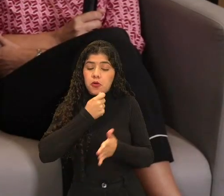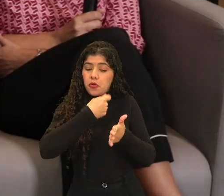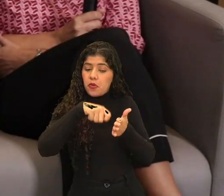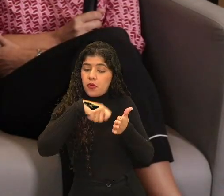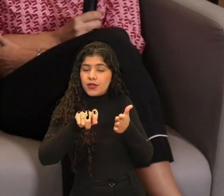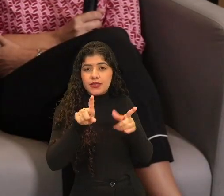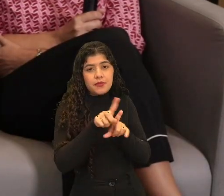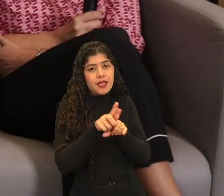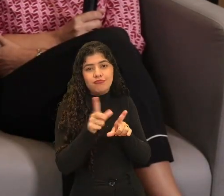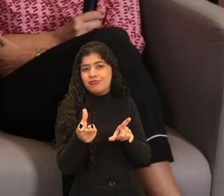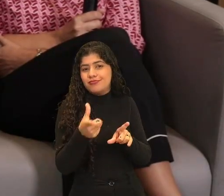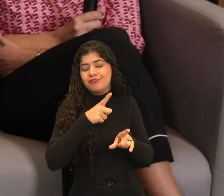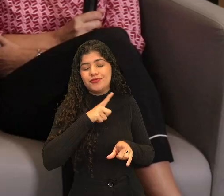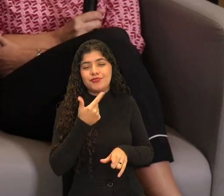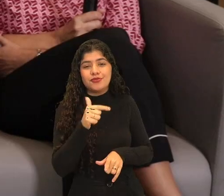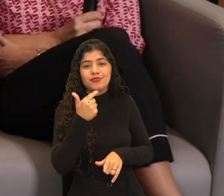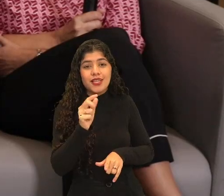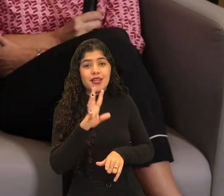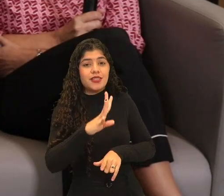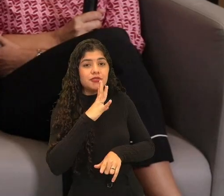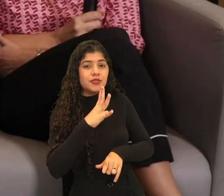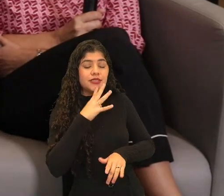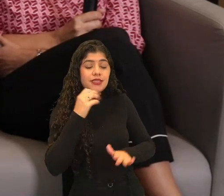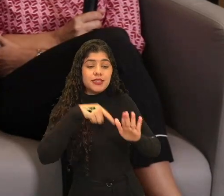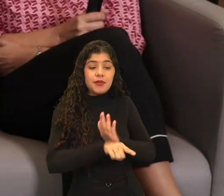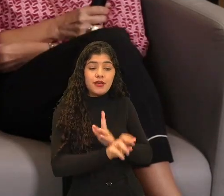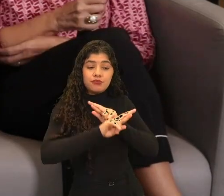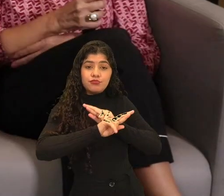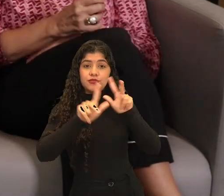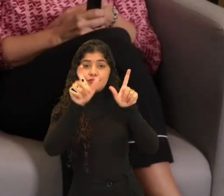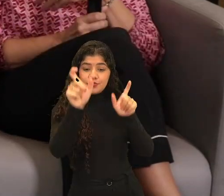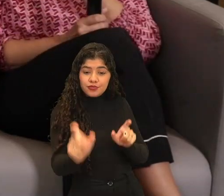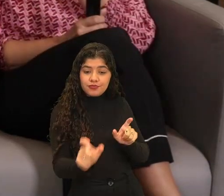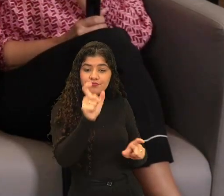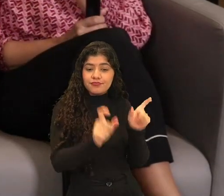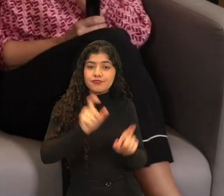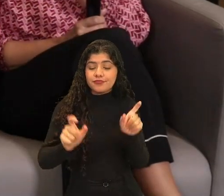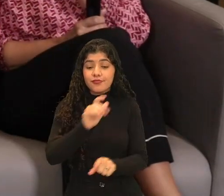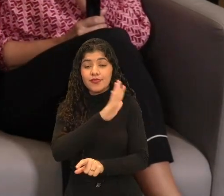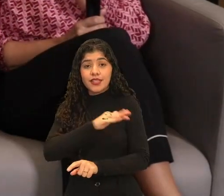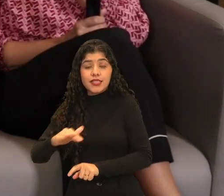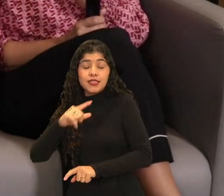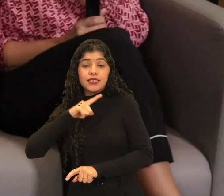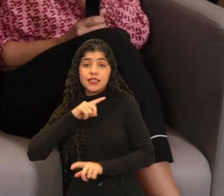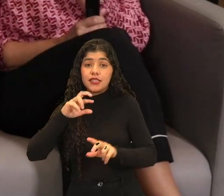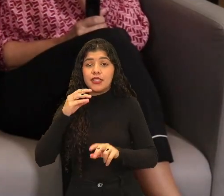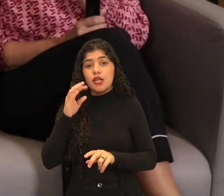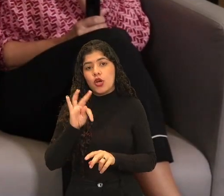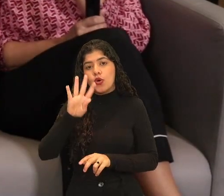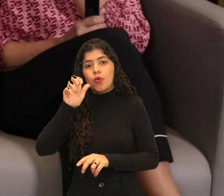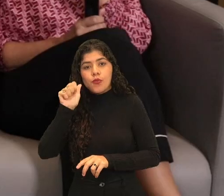não vai nos respaldar para conhecer a individualidade e particularidade de cada criança, porque cada criança com